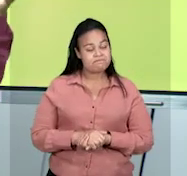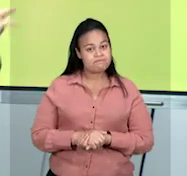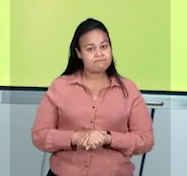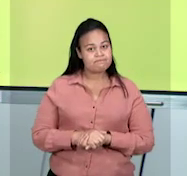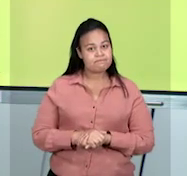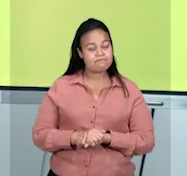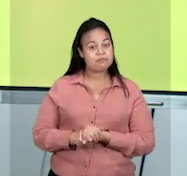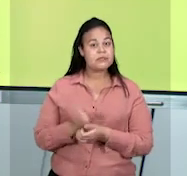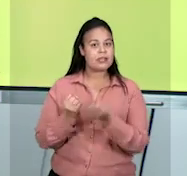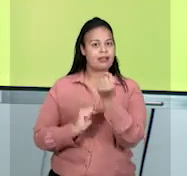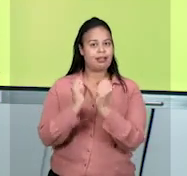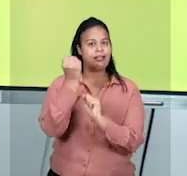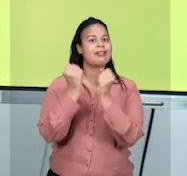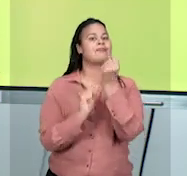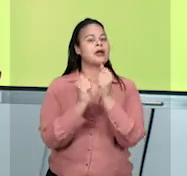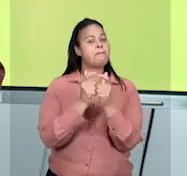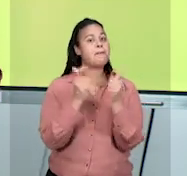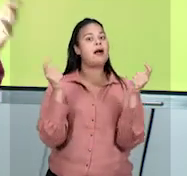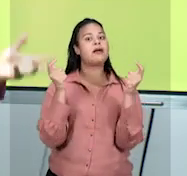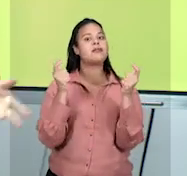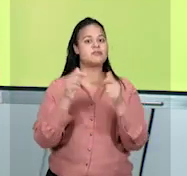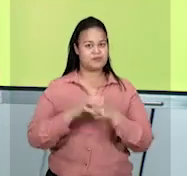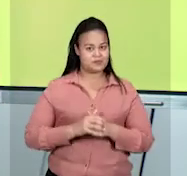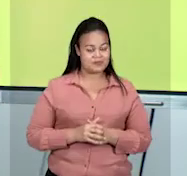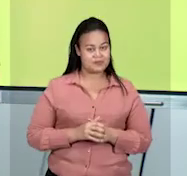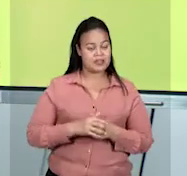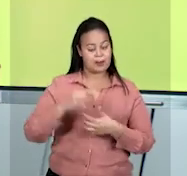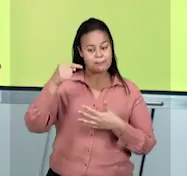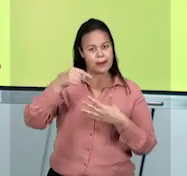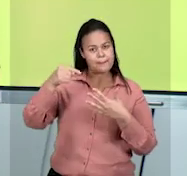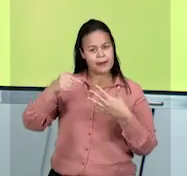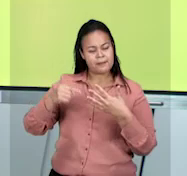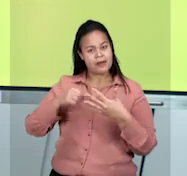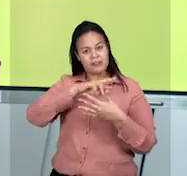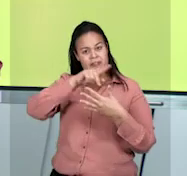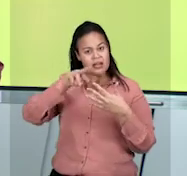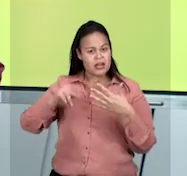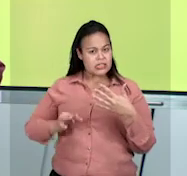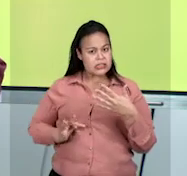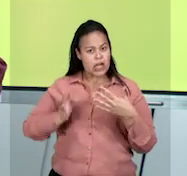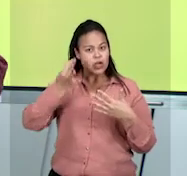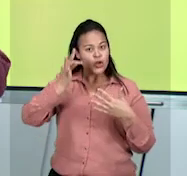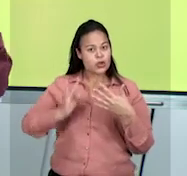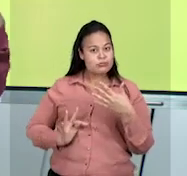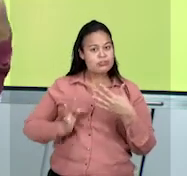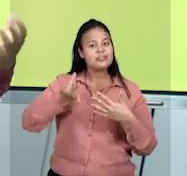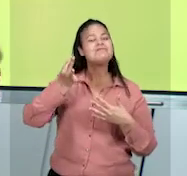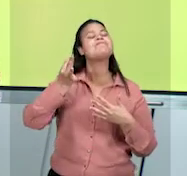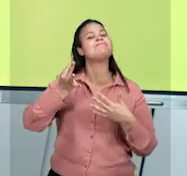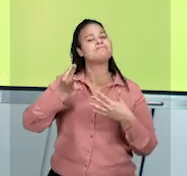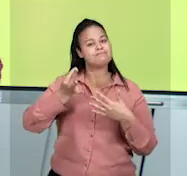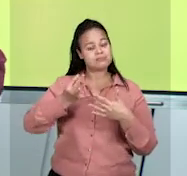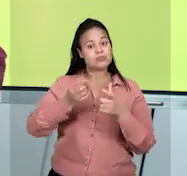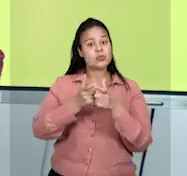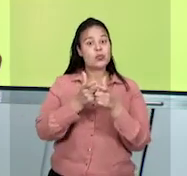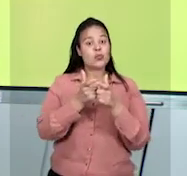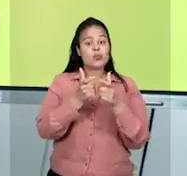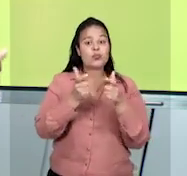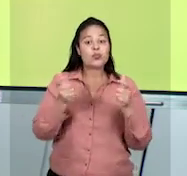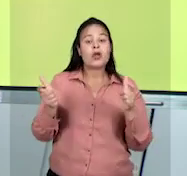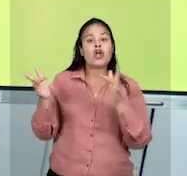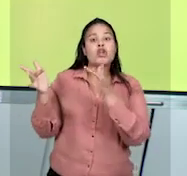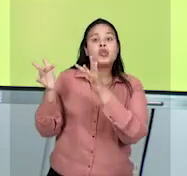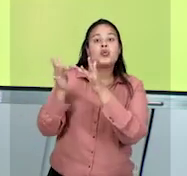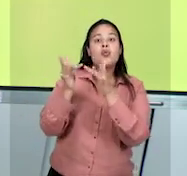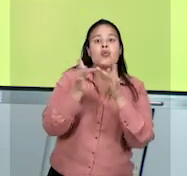na indústria, nós temos ampliação nas diversas tecnologias, nós temos uma ampliação até no